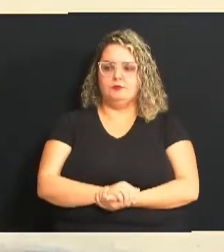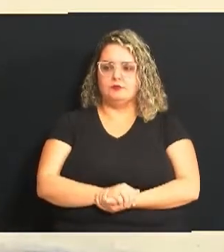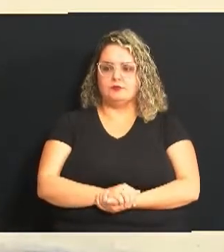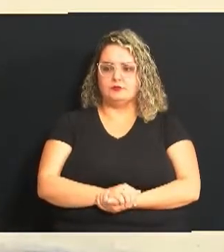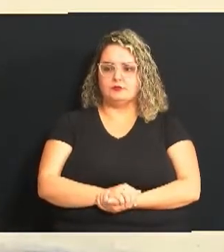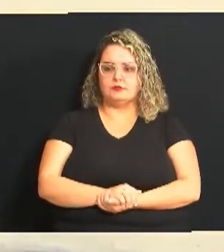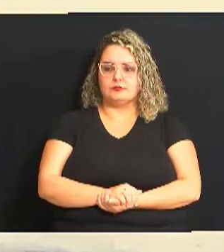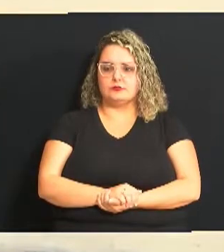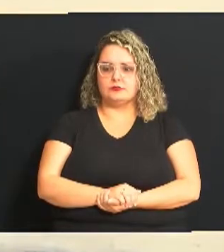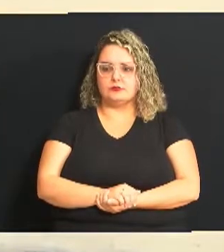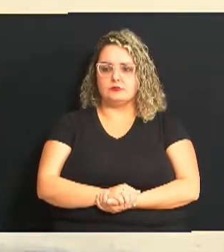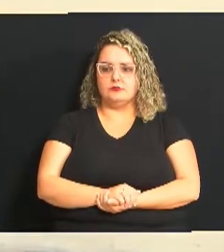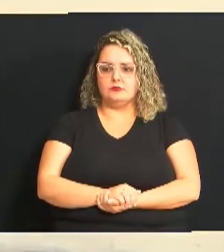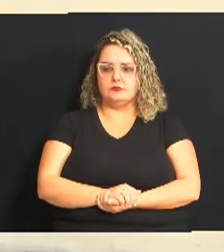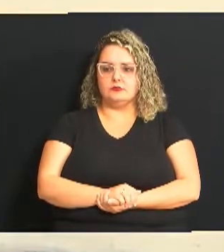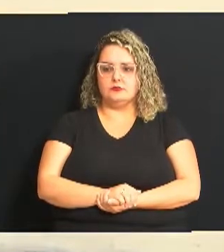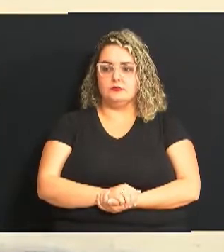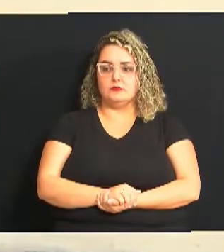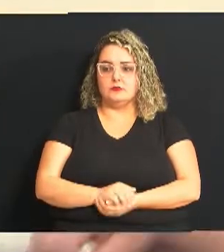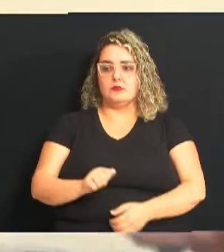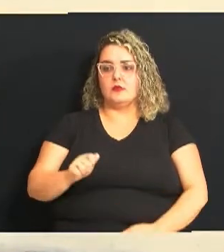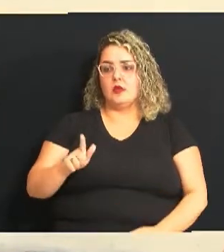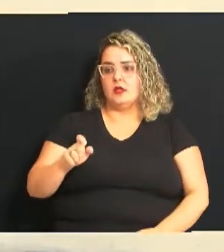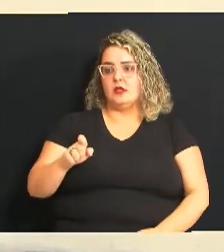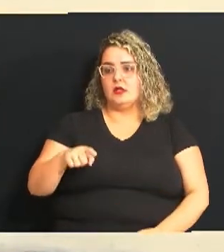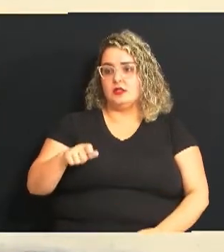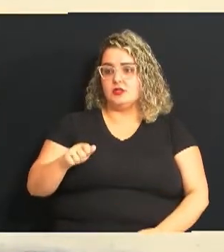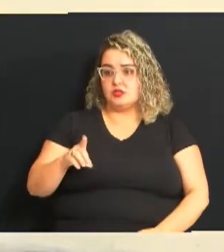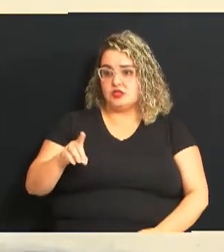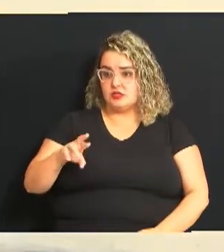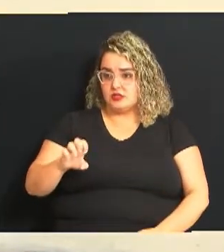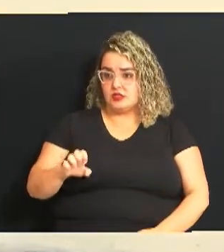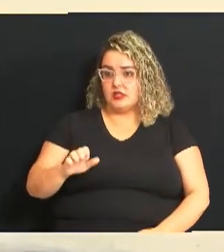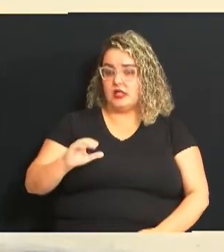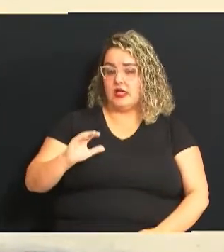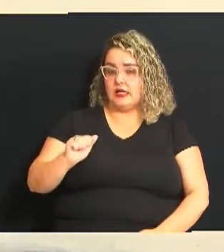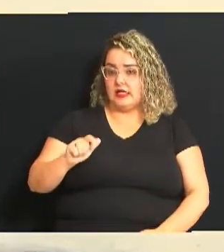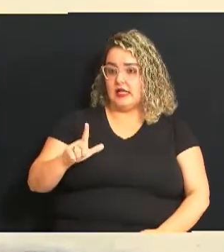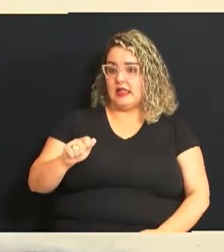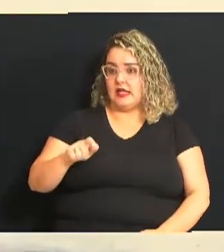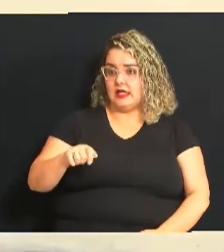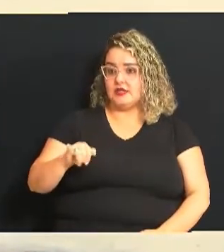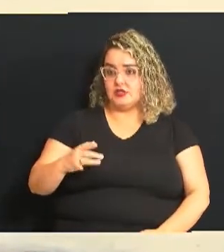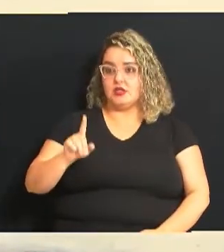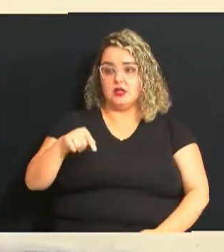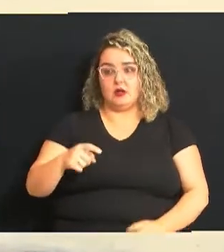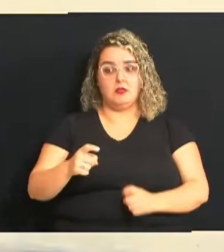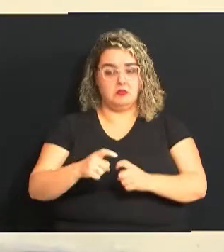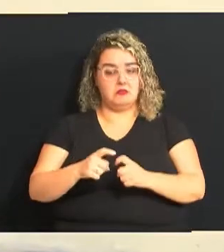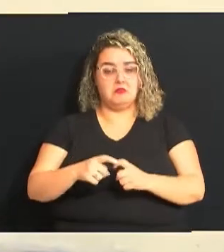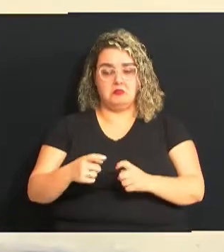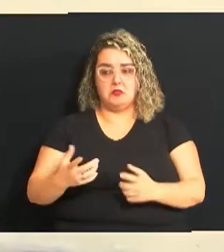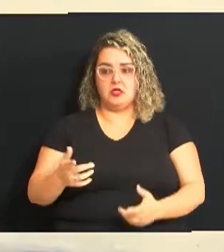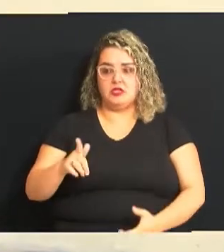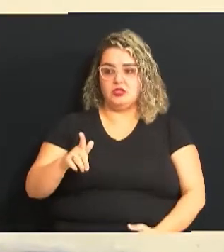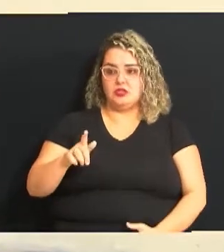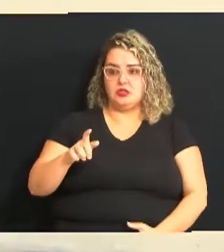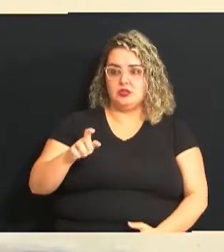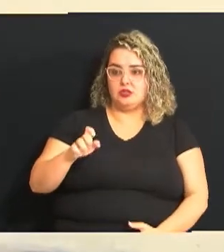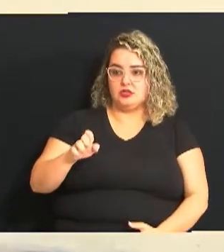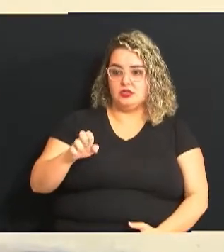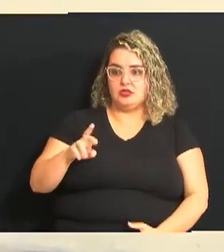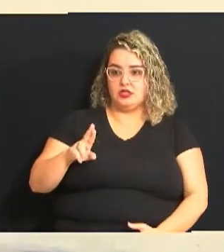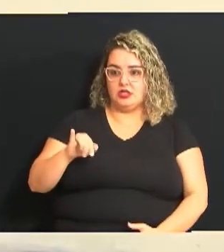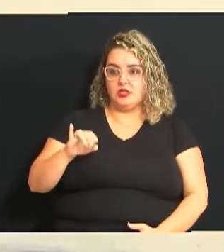lutar. O Alexandre Kalash, que é um grande médico, né, um